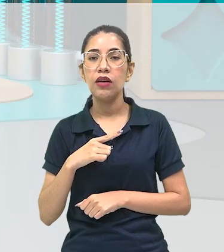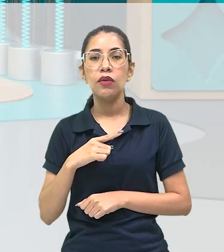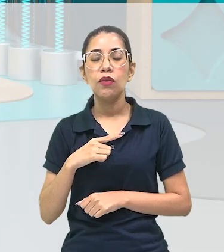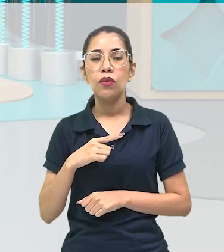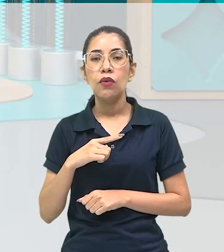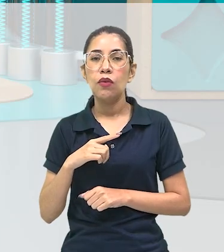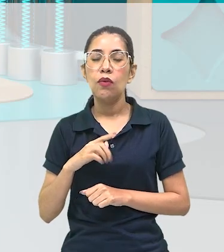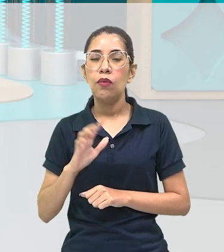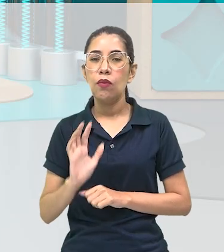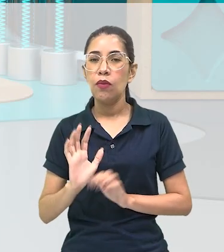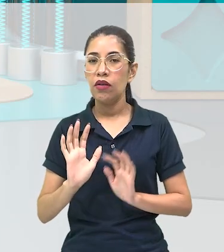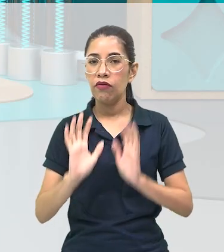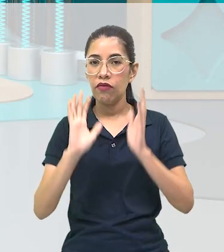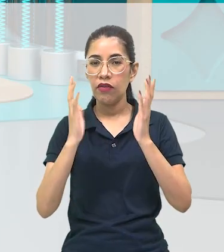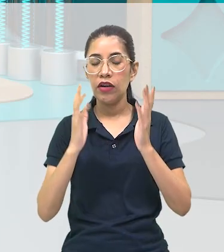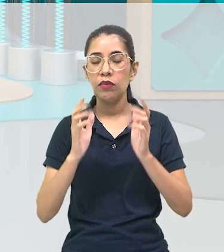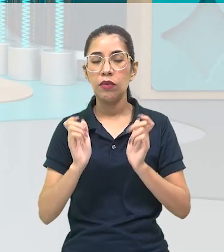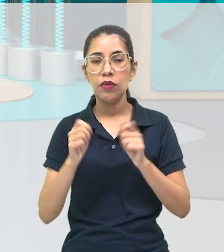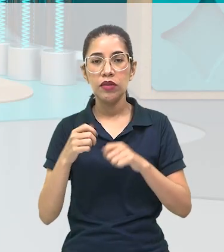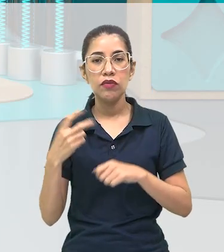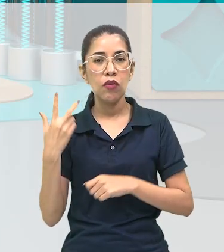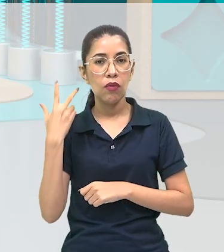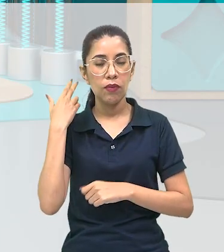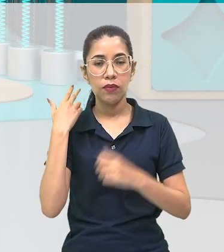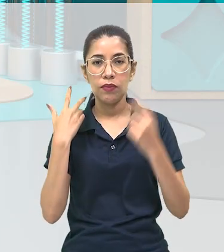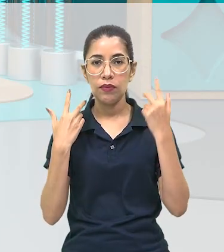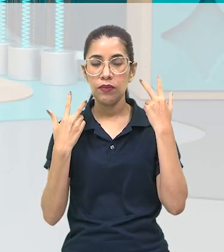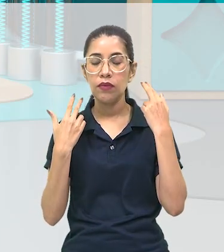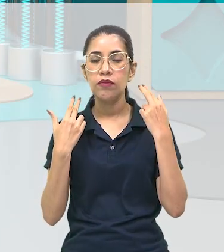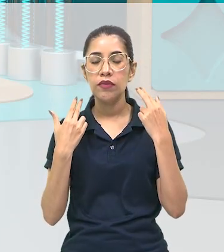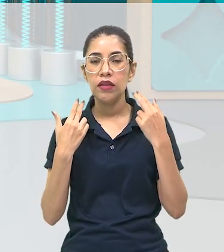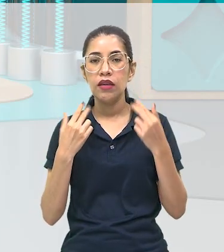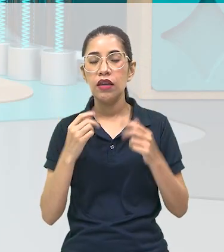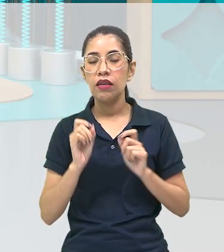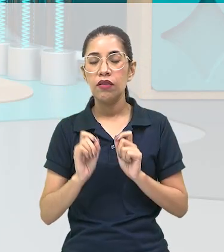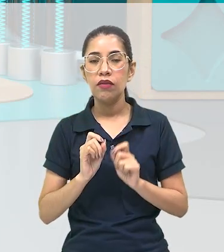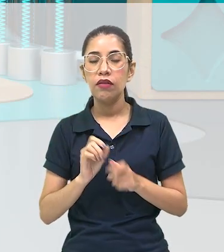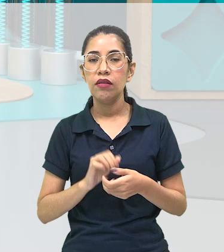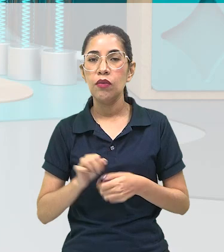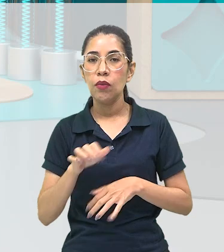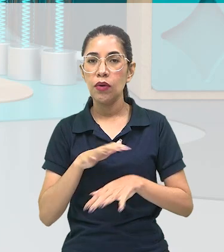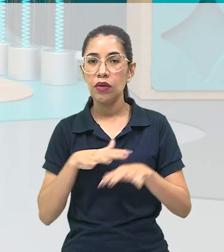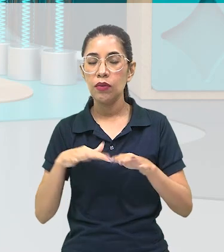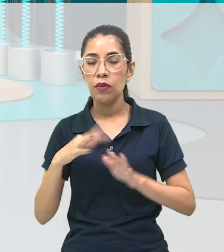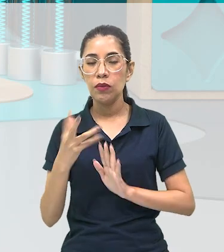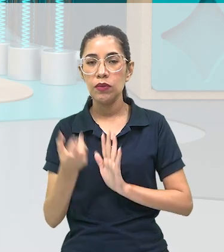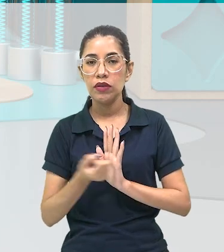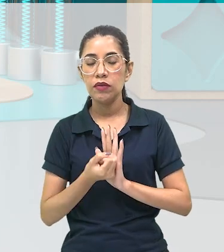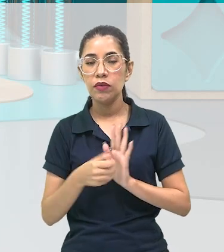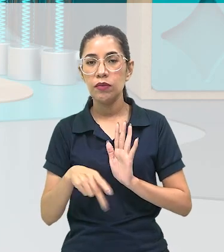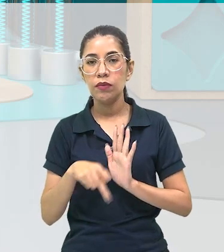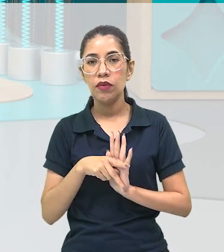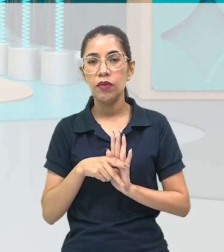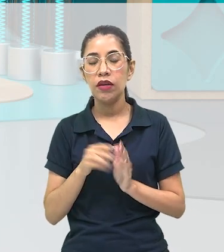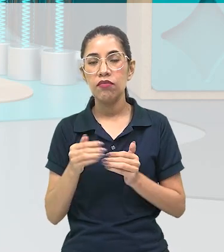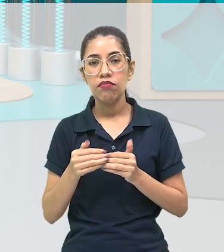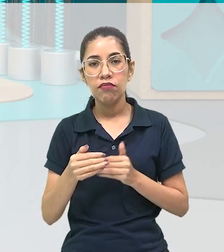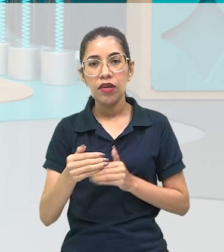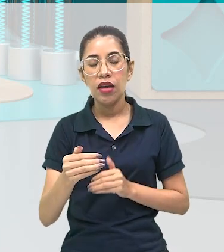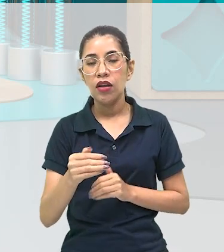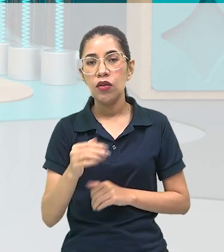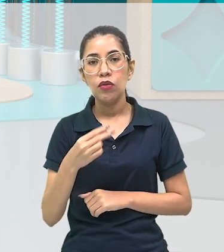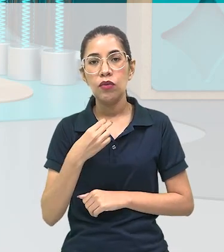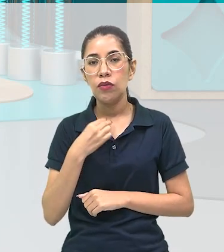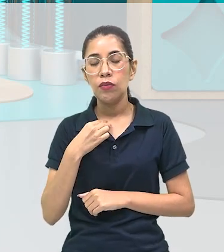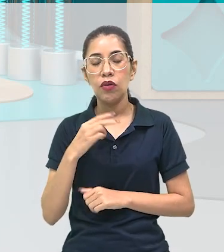para cortar o cabelo dele, que é um ritual, né, um símbolo de que a partir dali ele